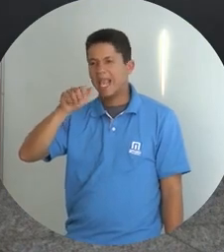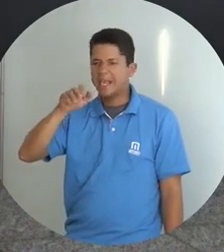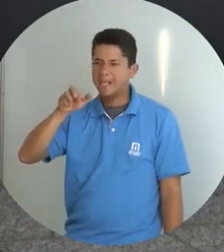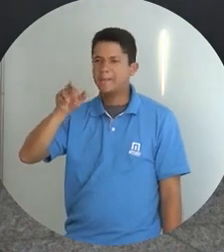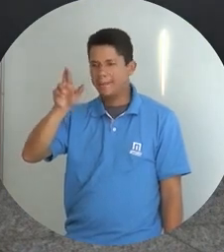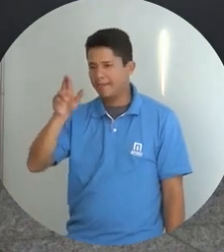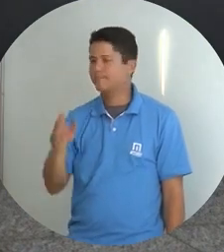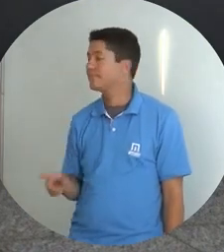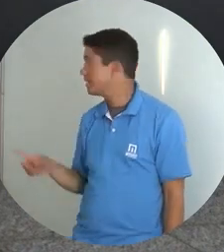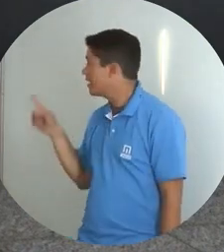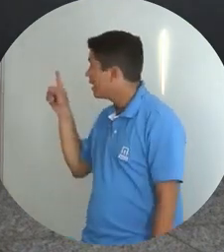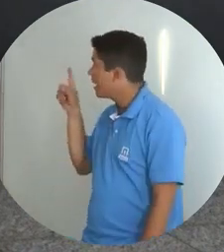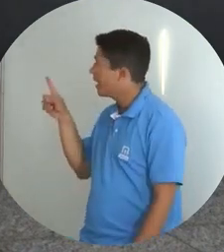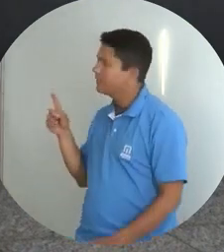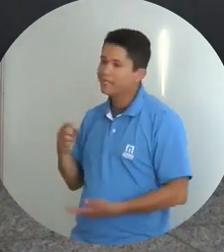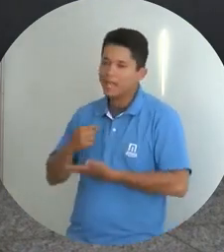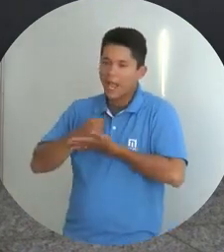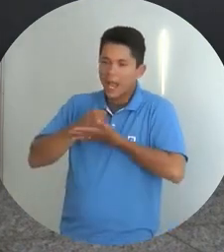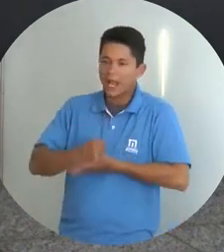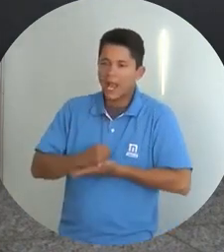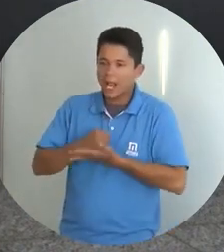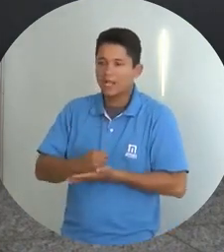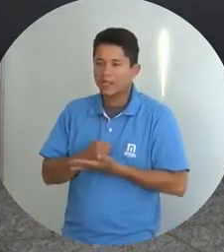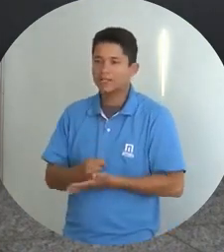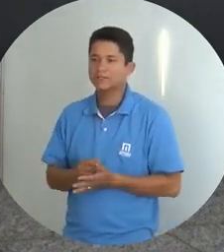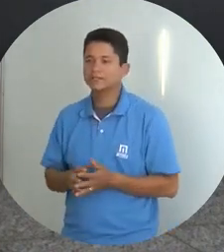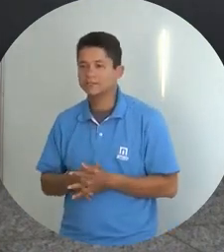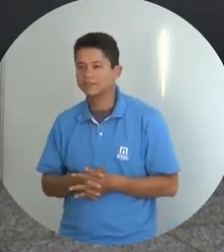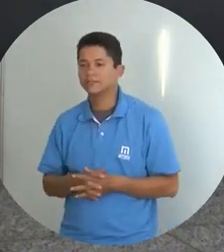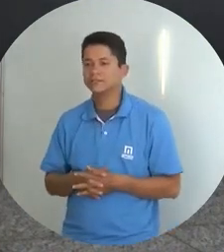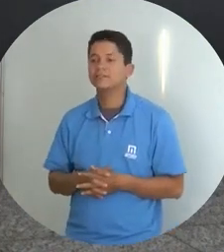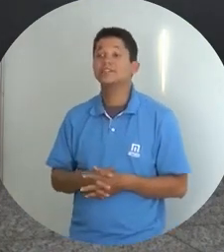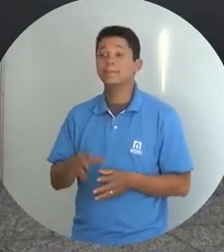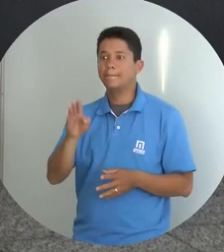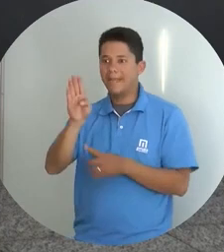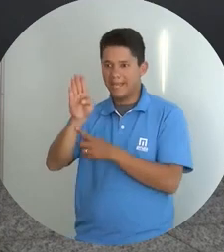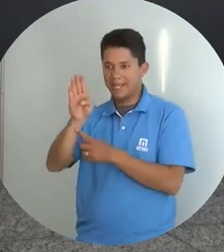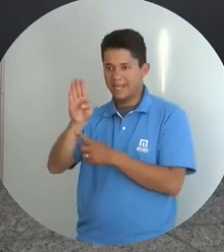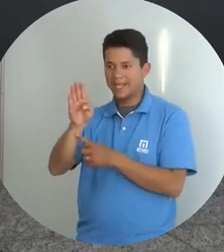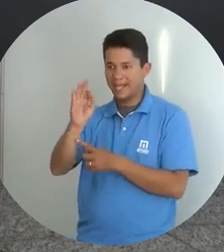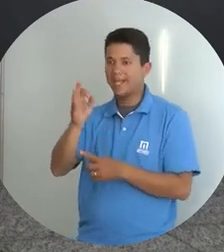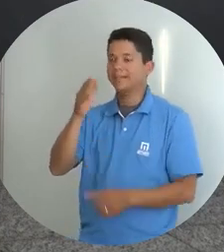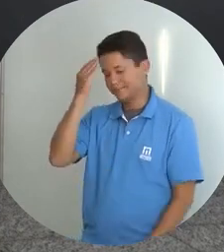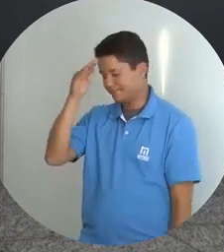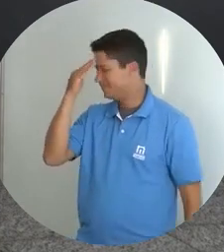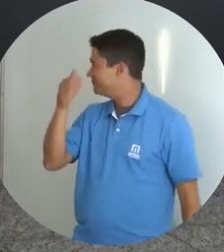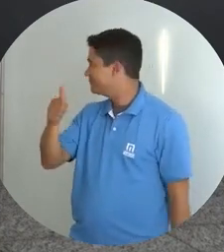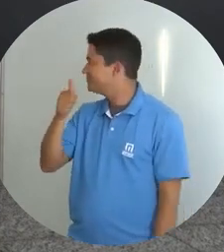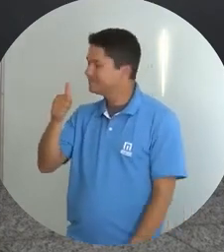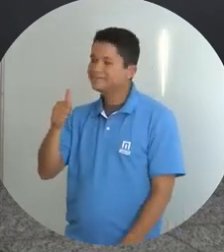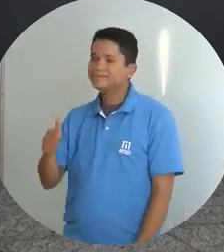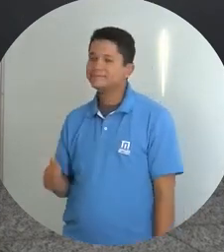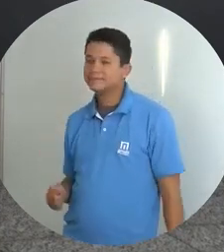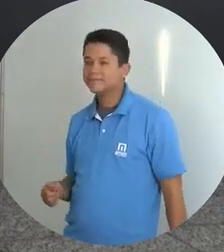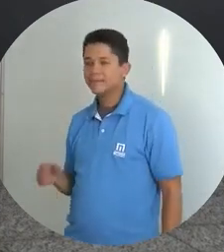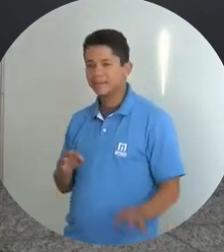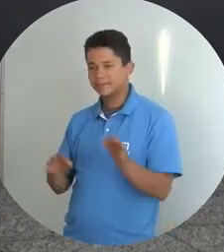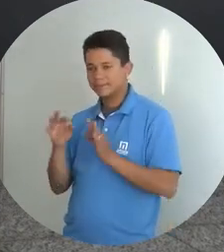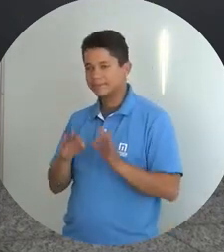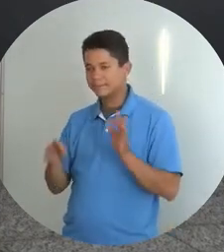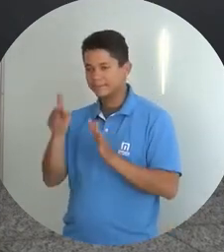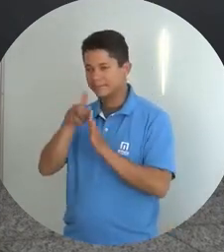da carga. Então, originalmente, havia sido feito um primeiro projeto em que se